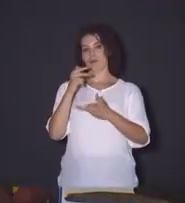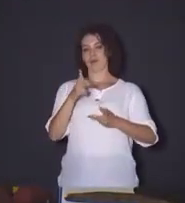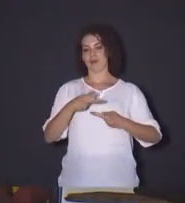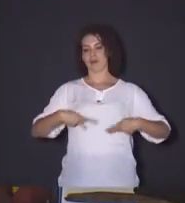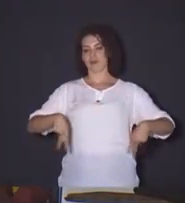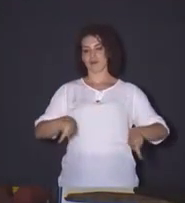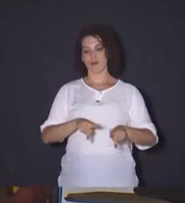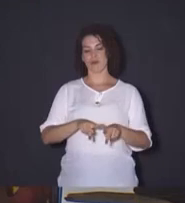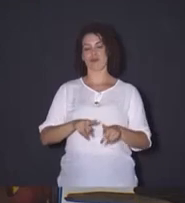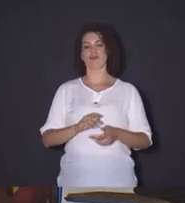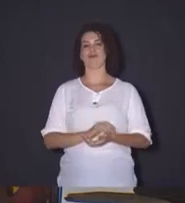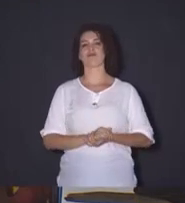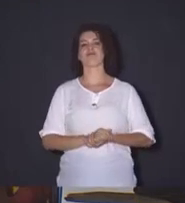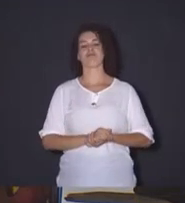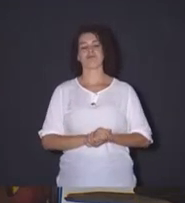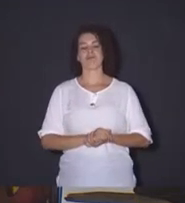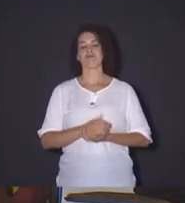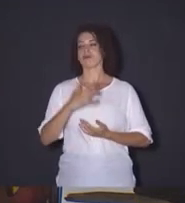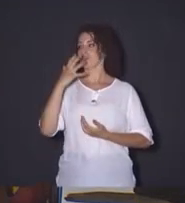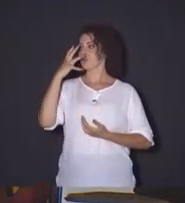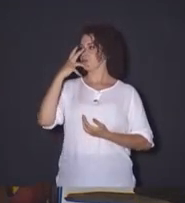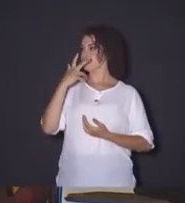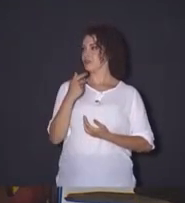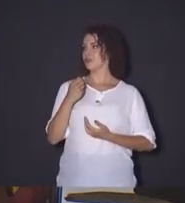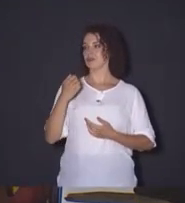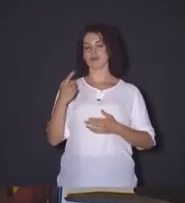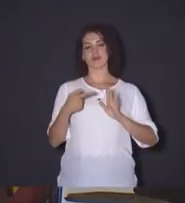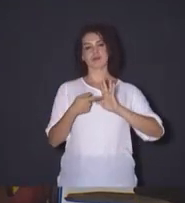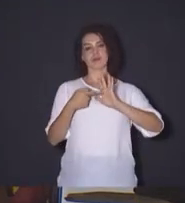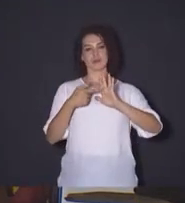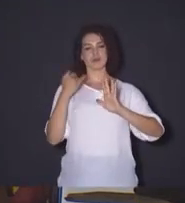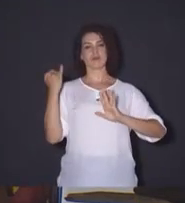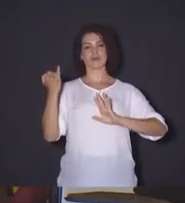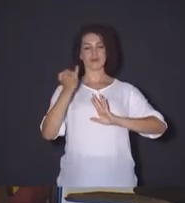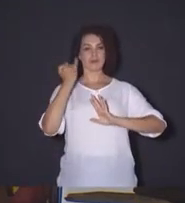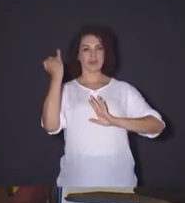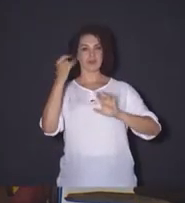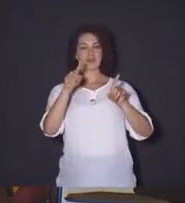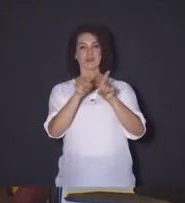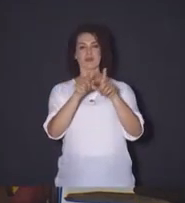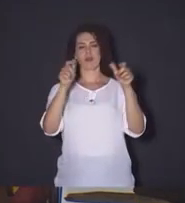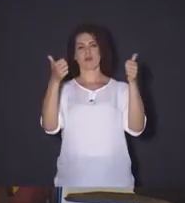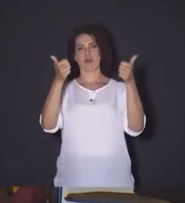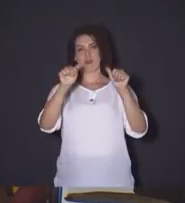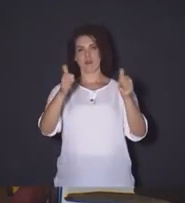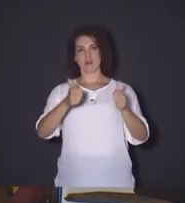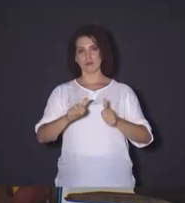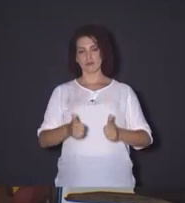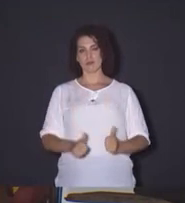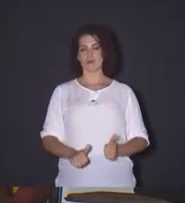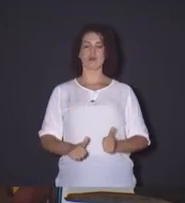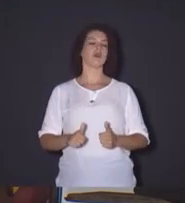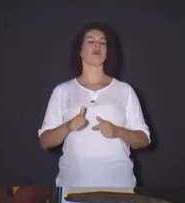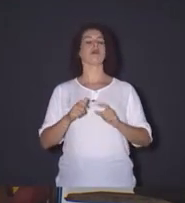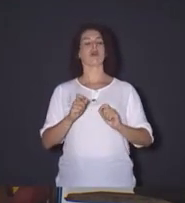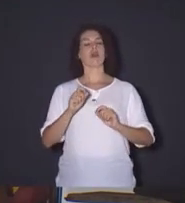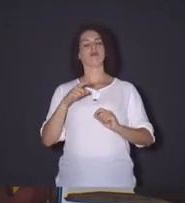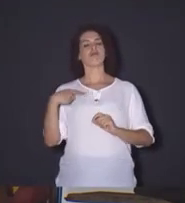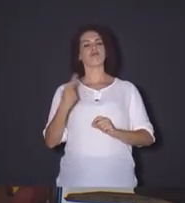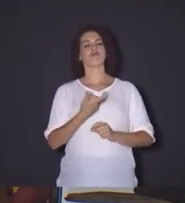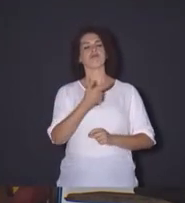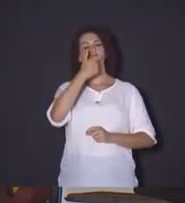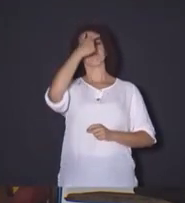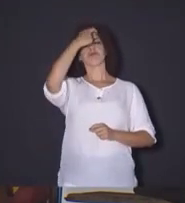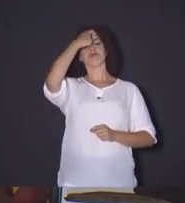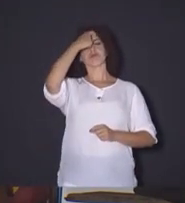bonita aqui assim a importância também né do candomblé conscientizando agente da preservação